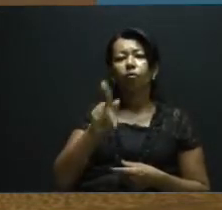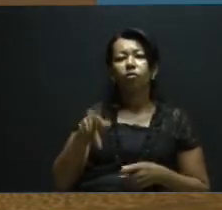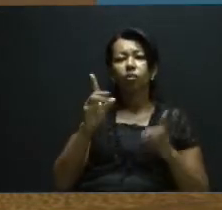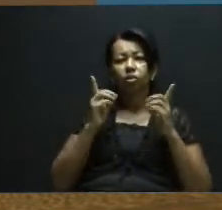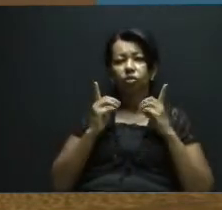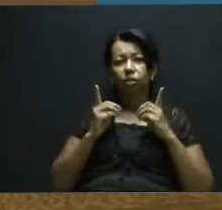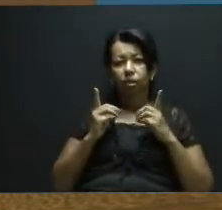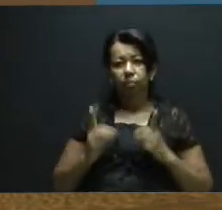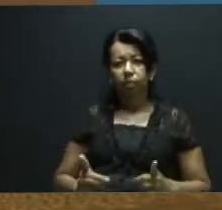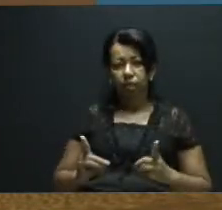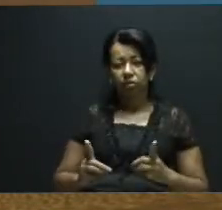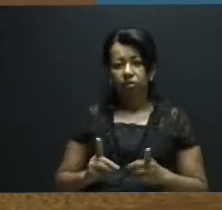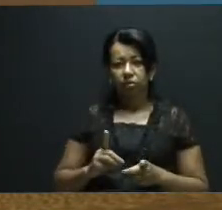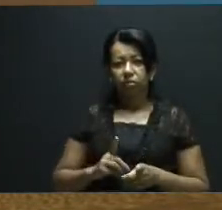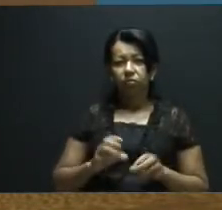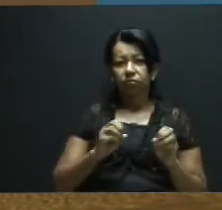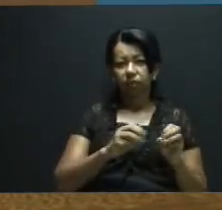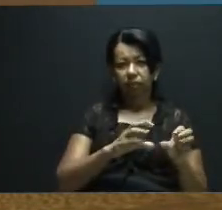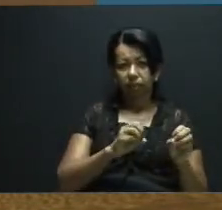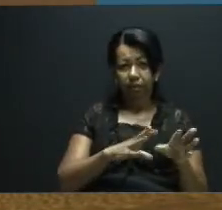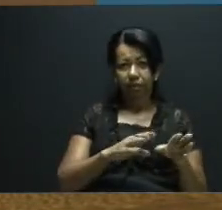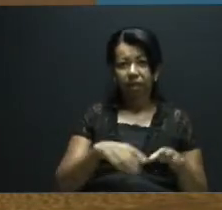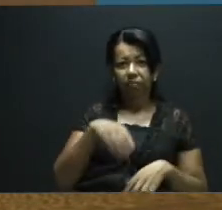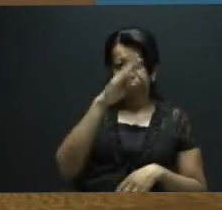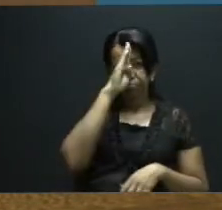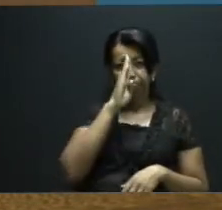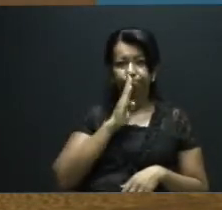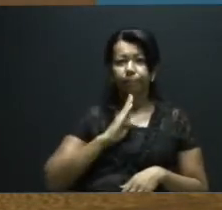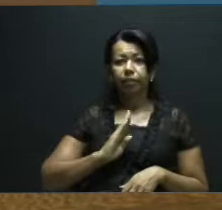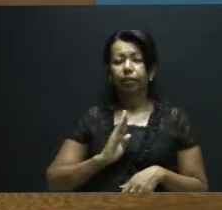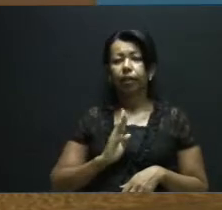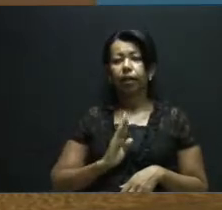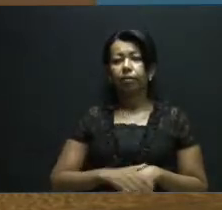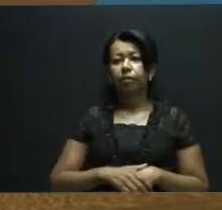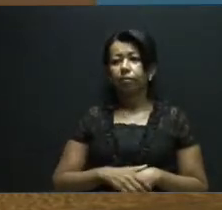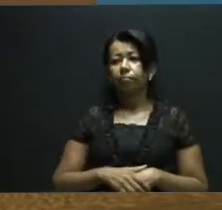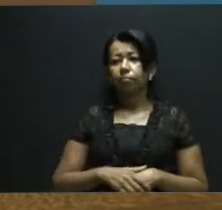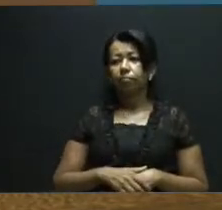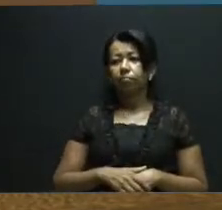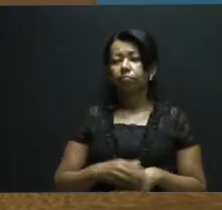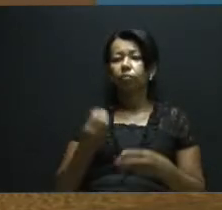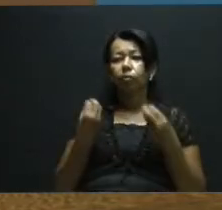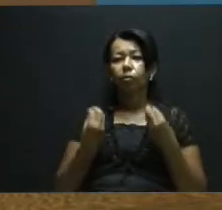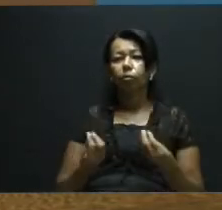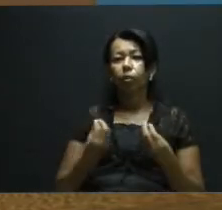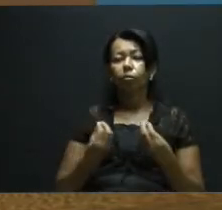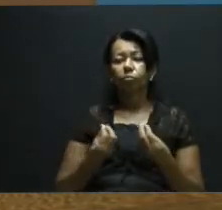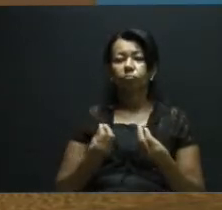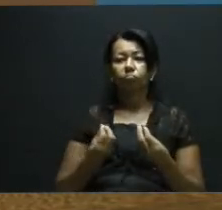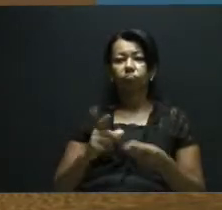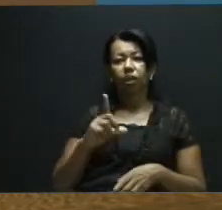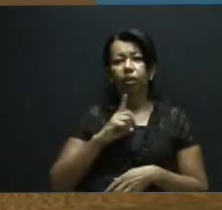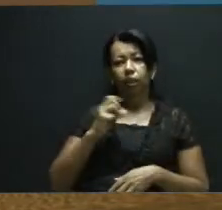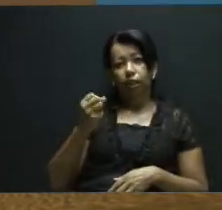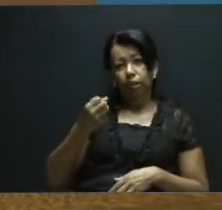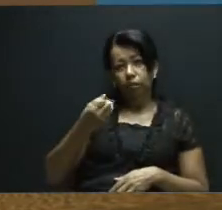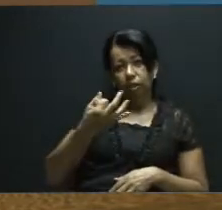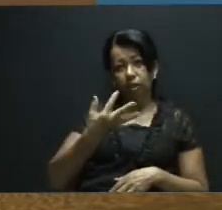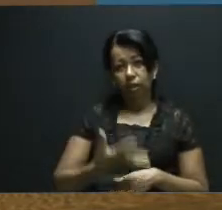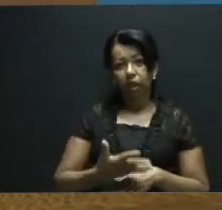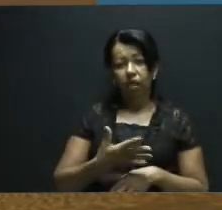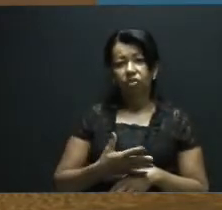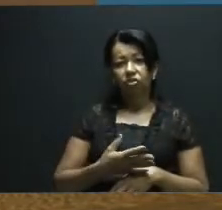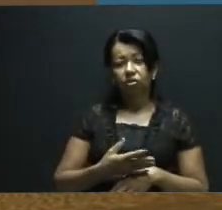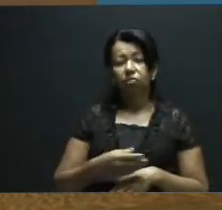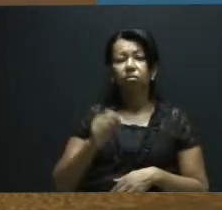vai dar aula para as pessoas de graça vai ter condições qualidade quem vai